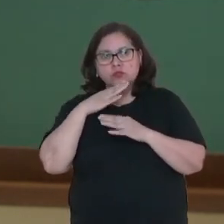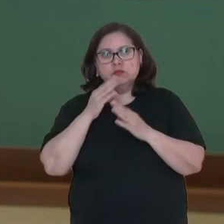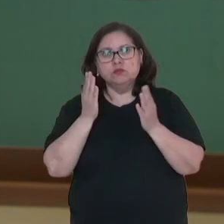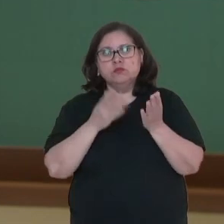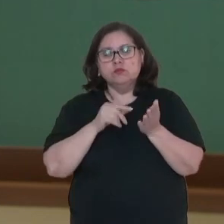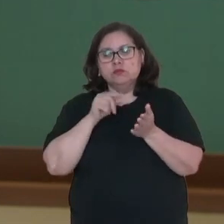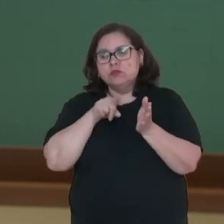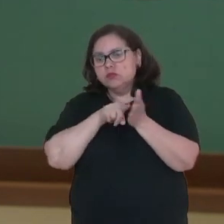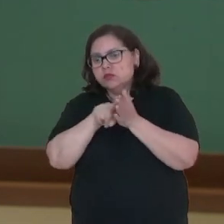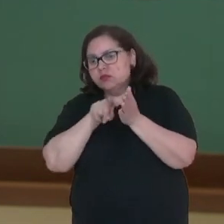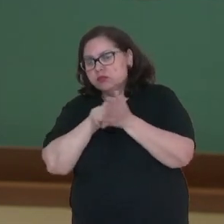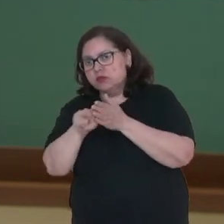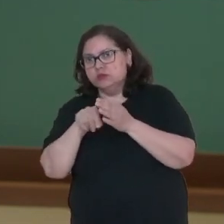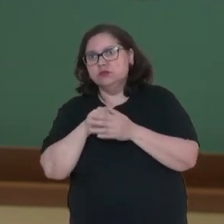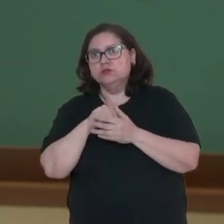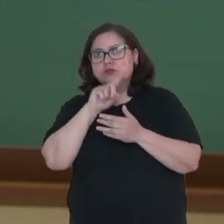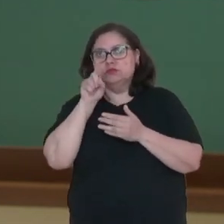meio de